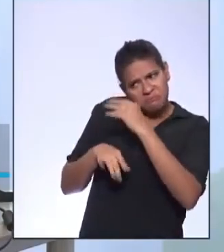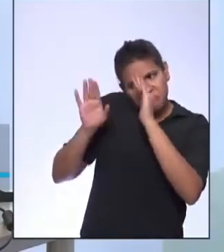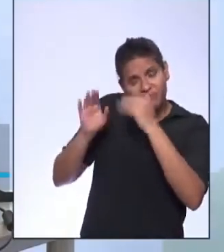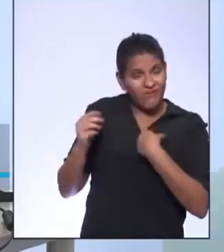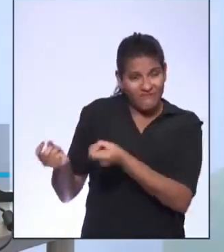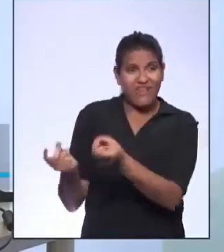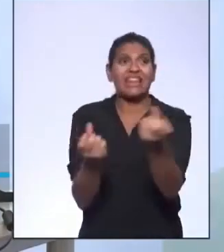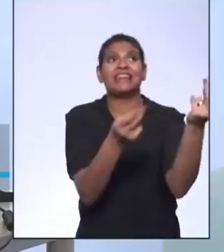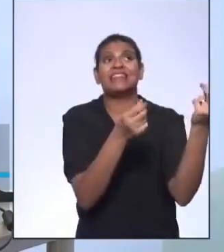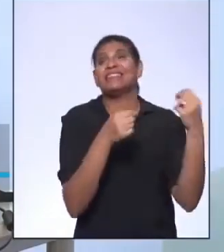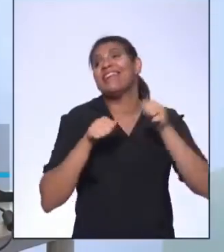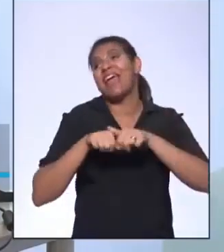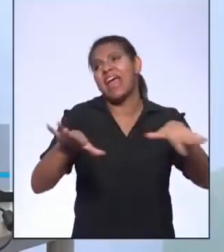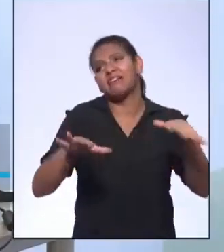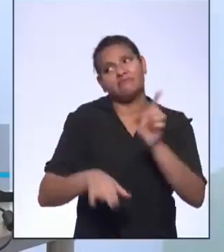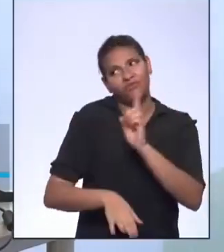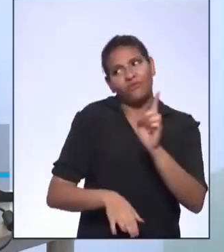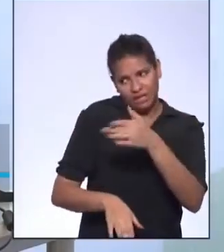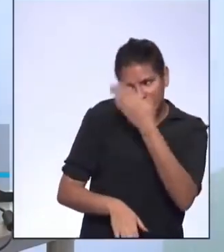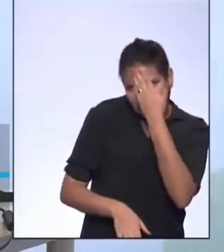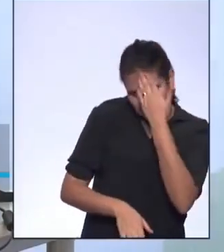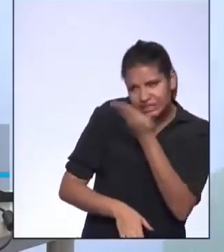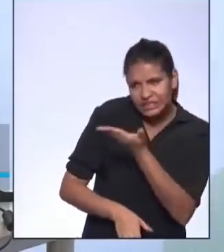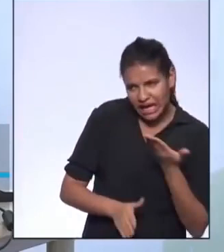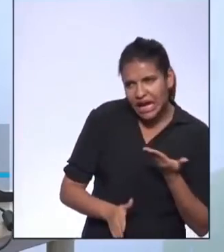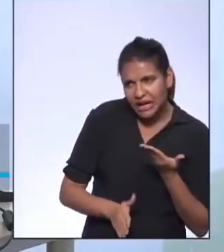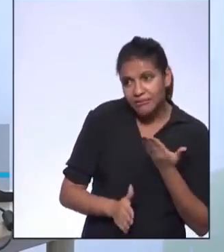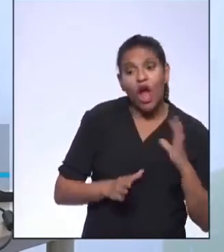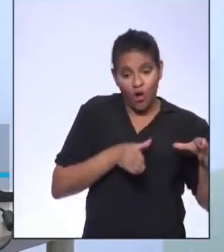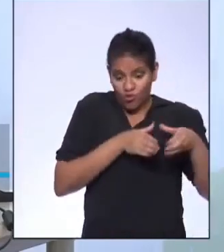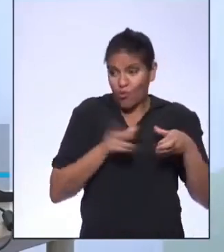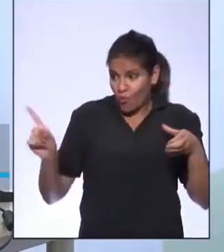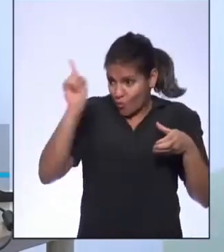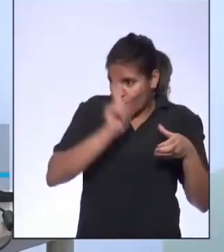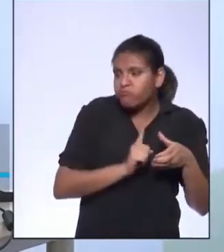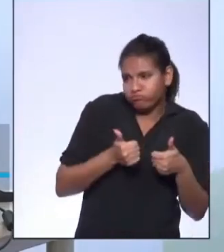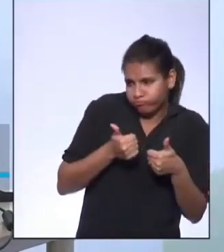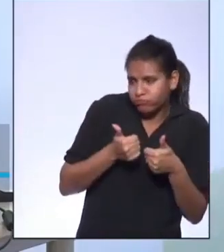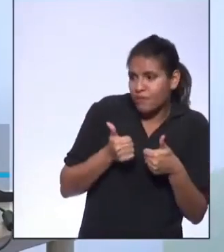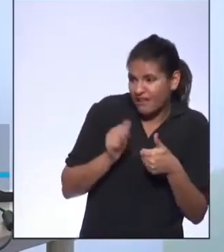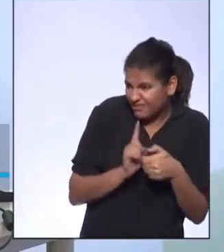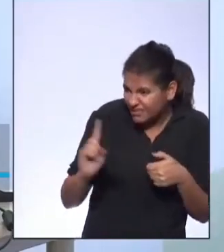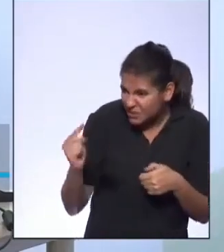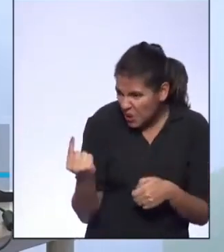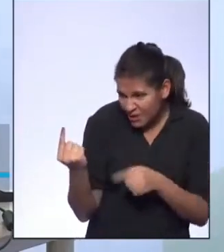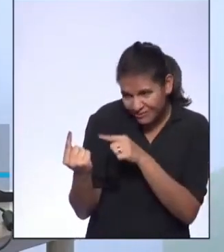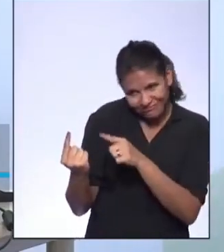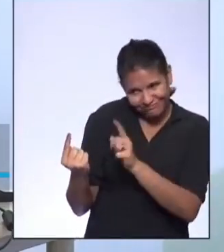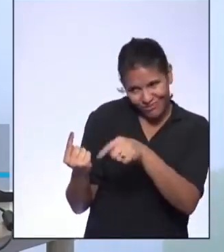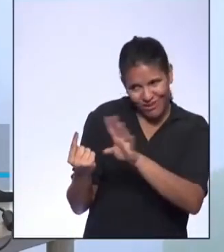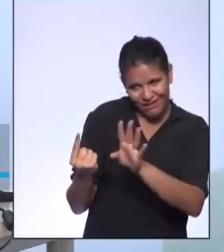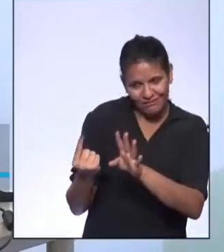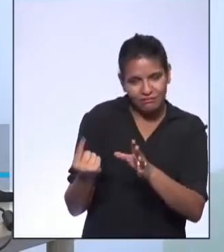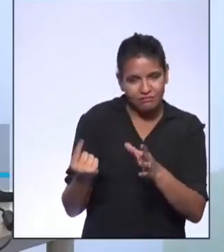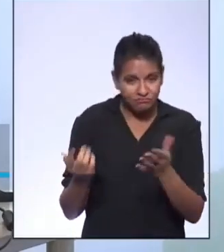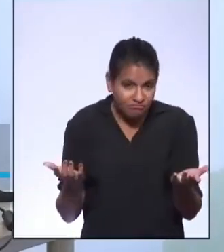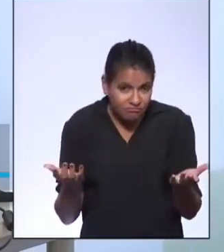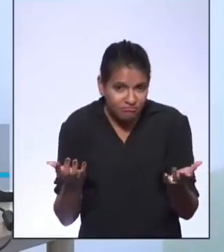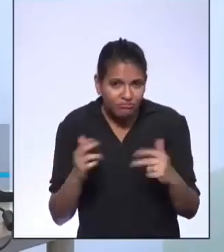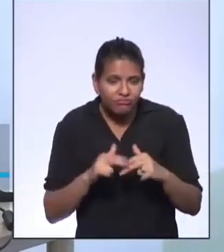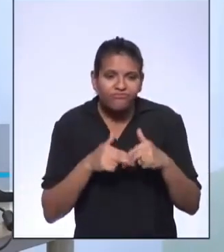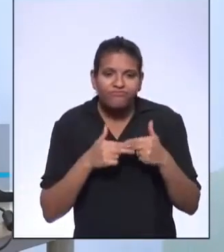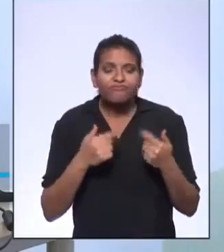porque você já sabe que não é algo que vai como mercadoria. Né? Então, a gente também tem que pensar